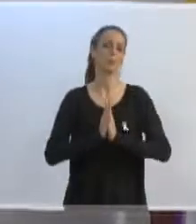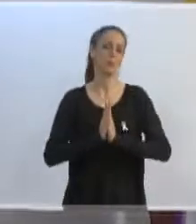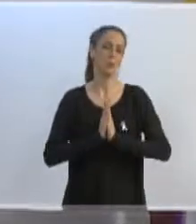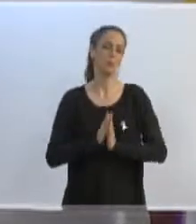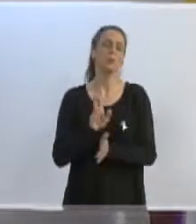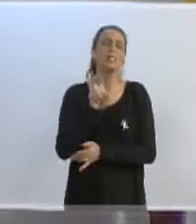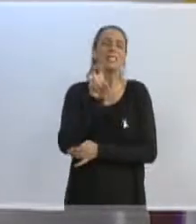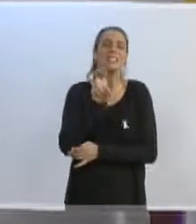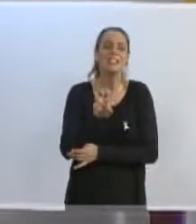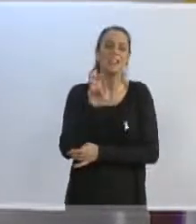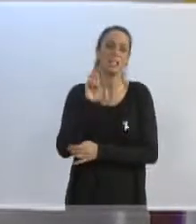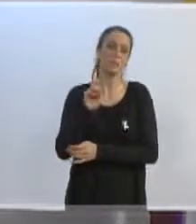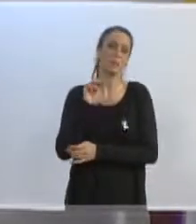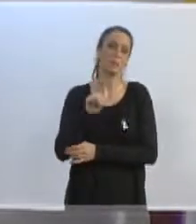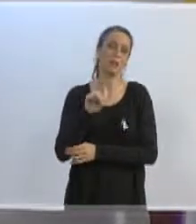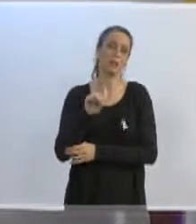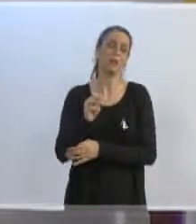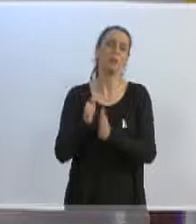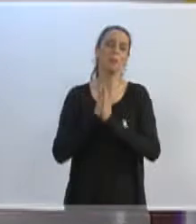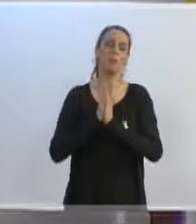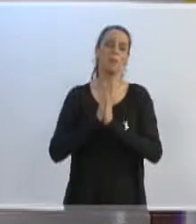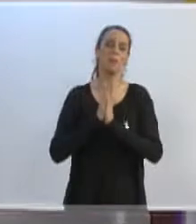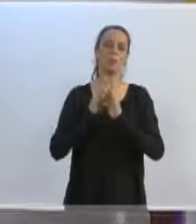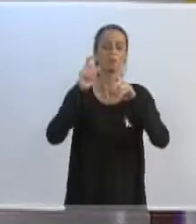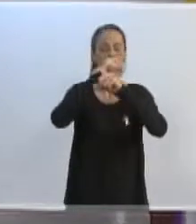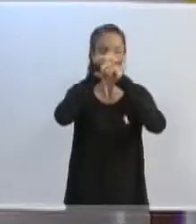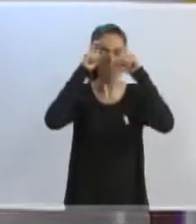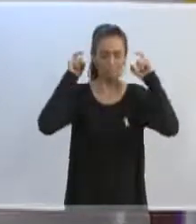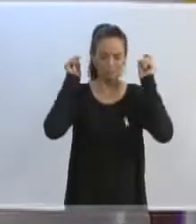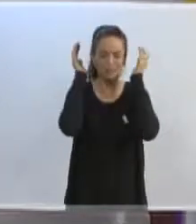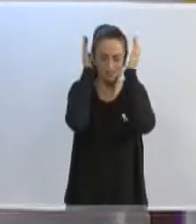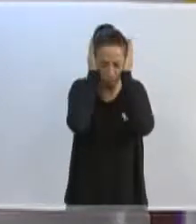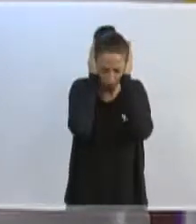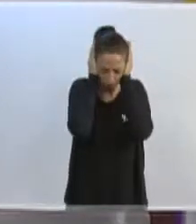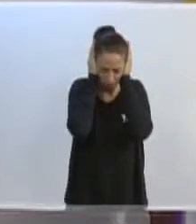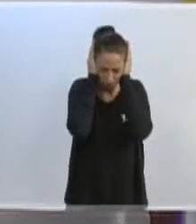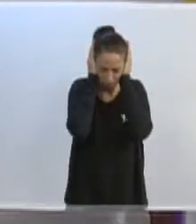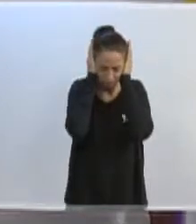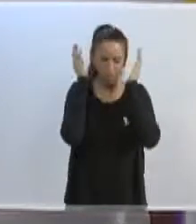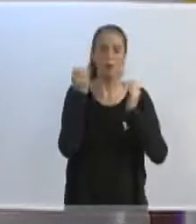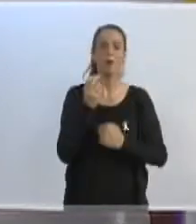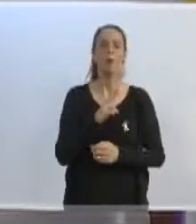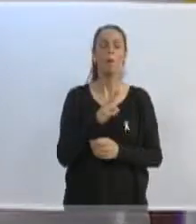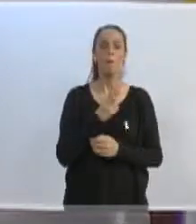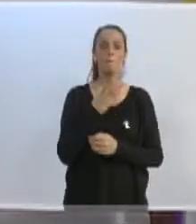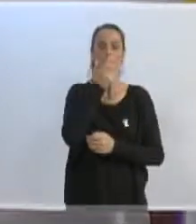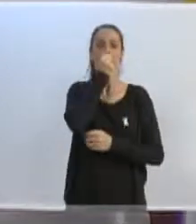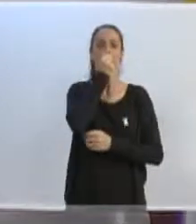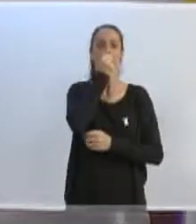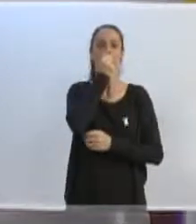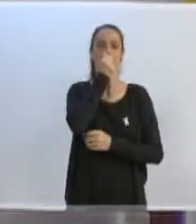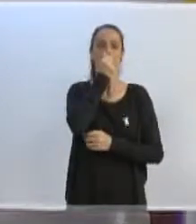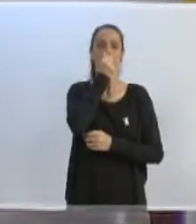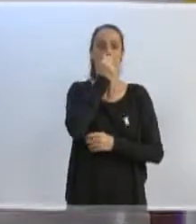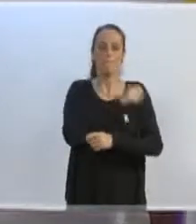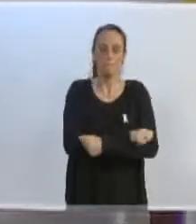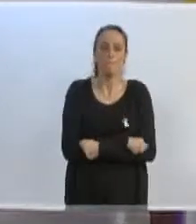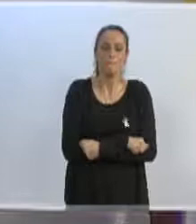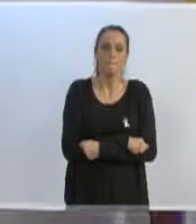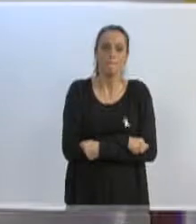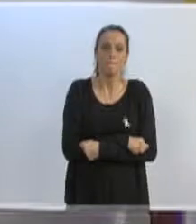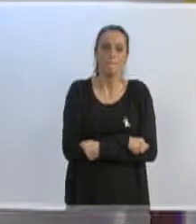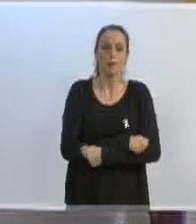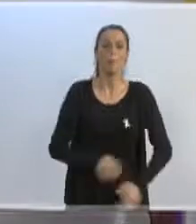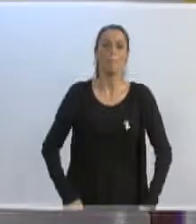5 minutos, vendem seus olhos, tapem seus ouvidos, segurem a fala, imobilizem os braços ou